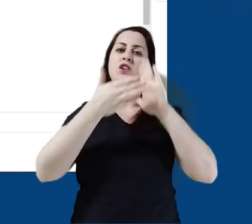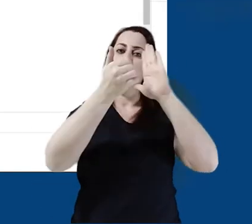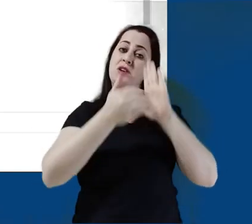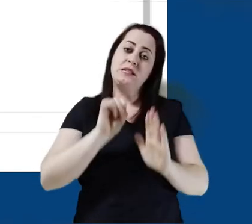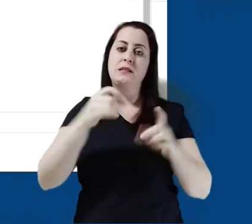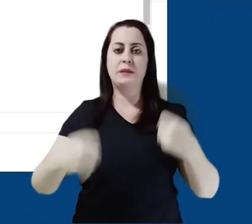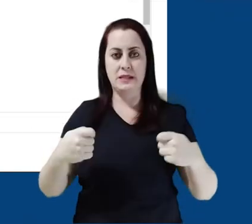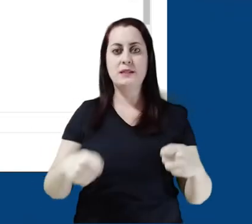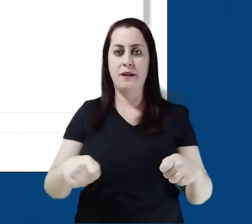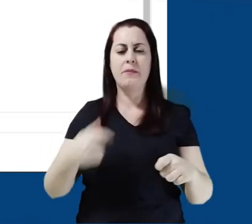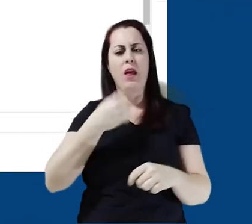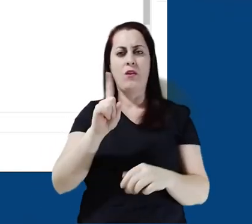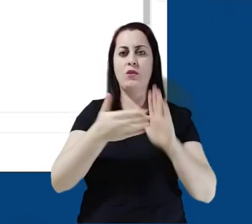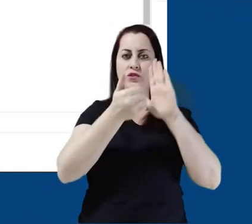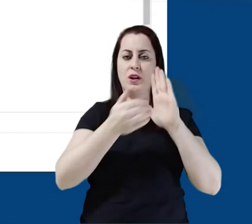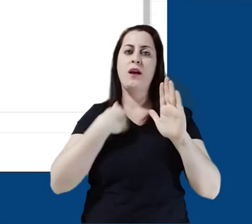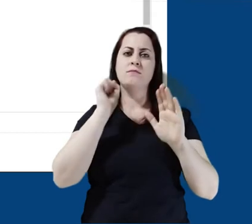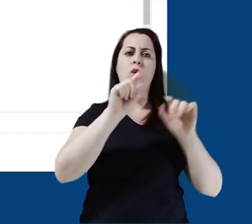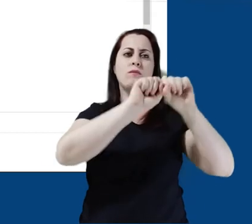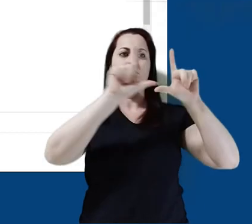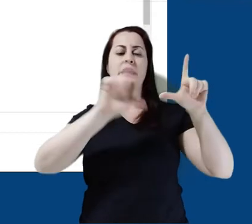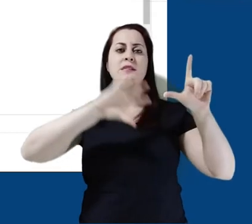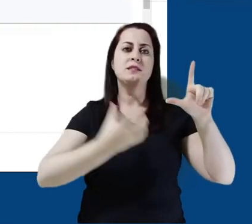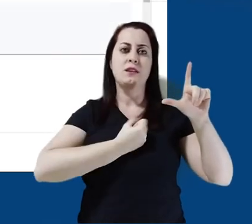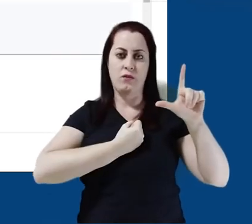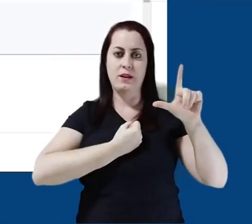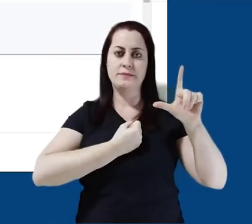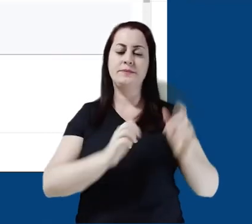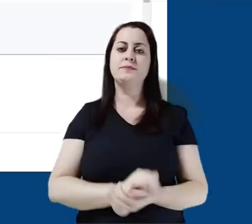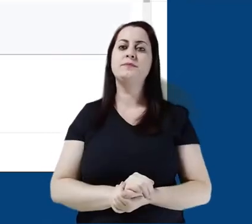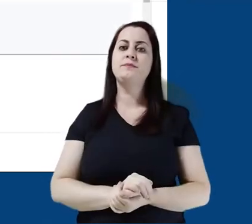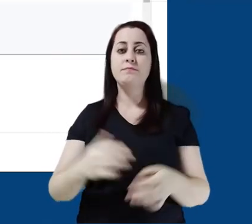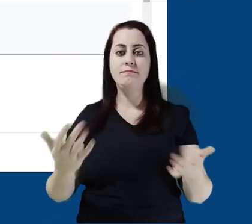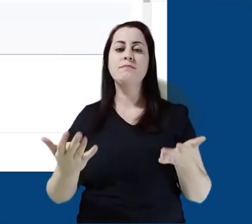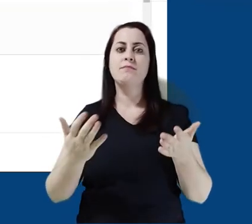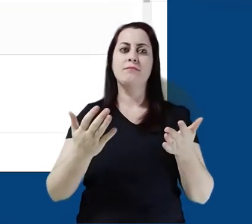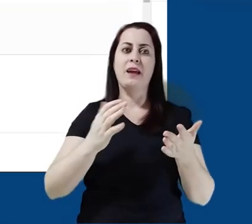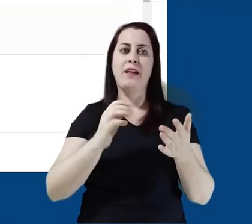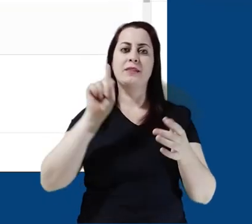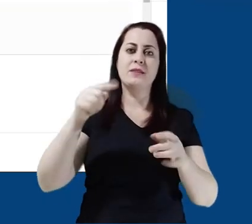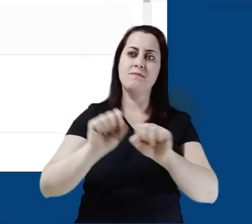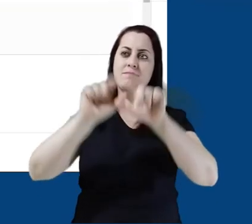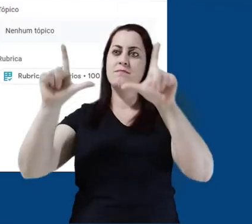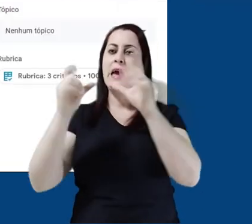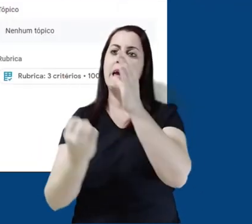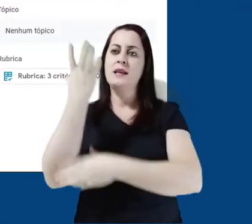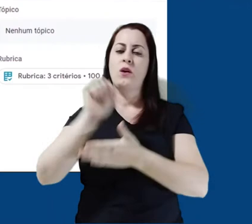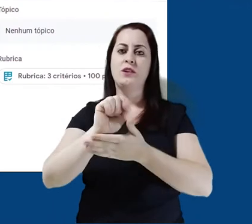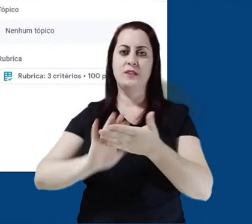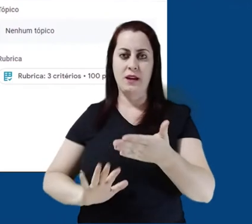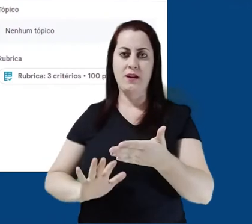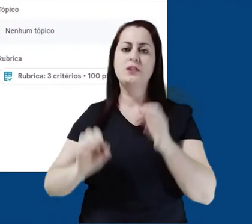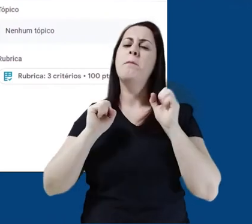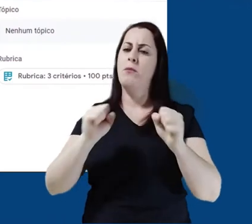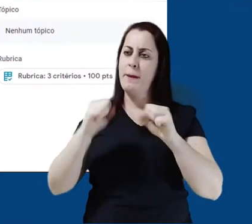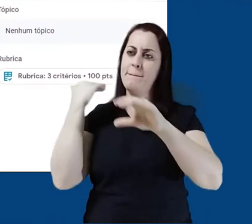podemos excluir se necessário não irá excluir e clicar em salvar no canto superior direito da tela somos redirecionados a água de